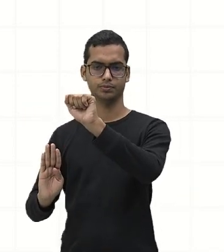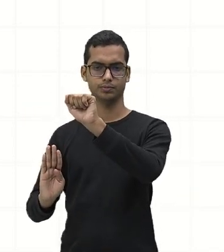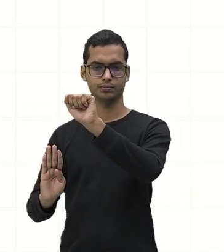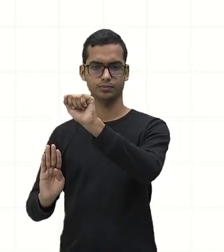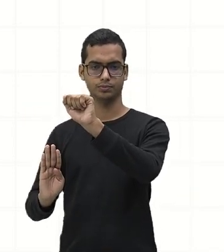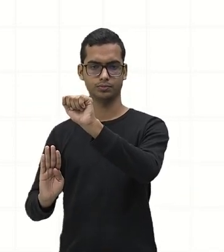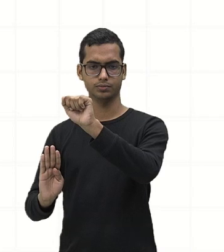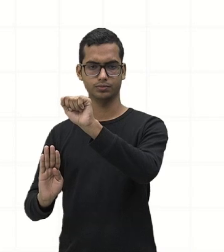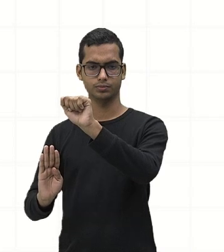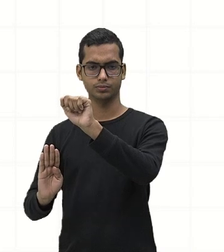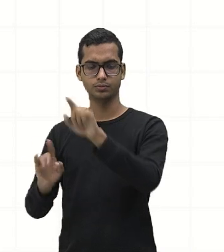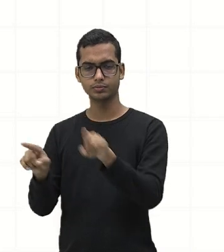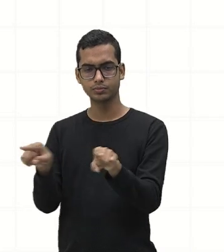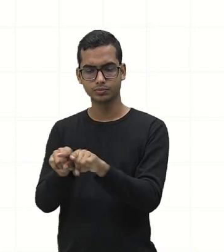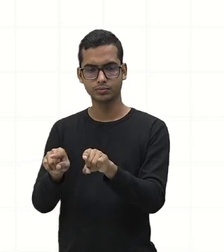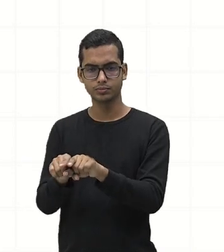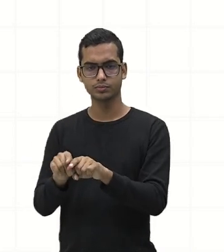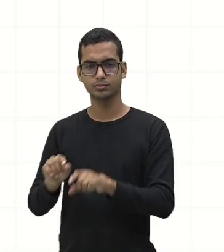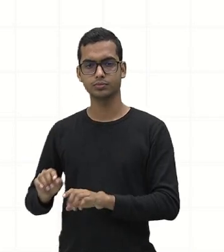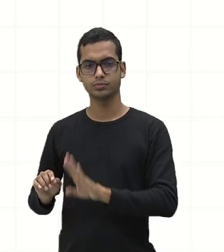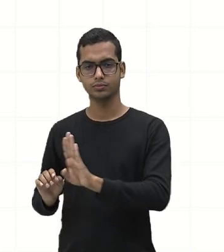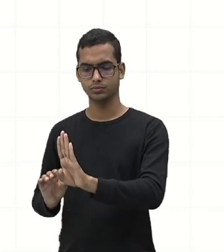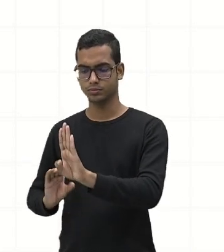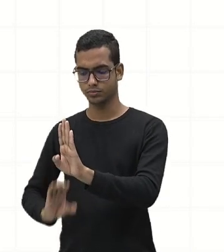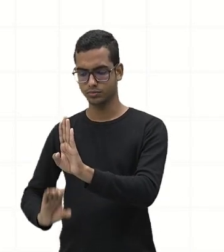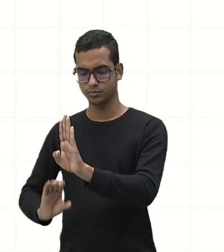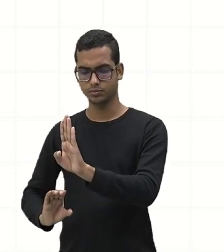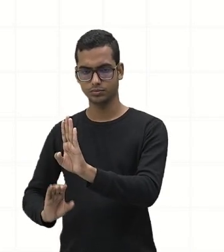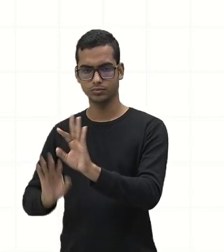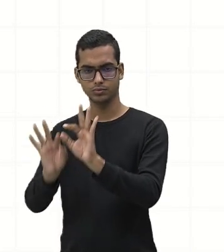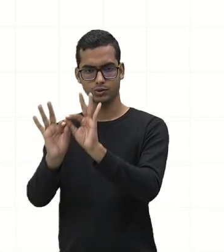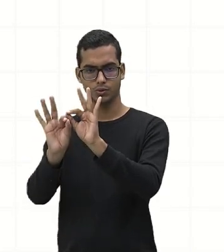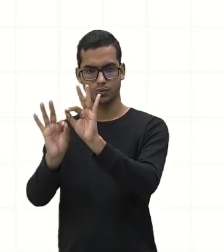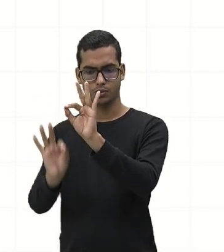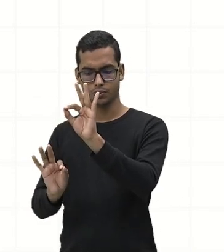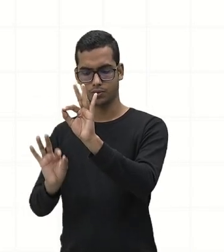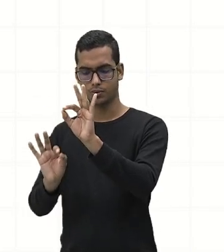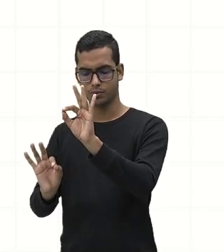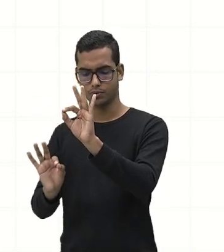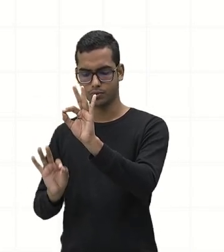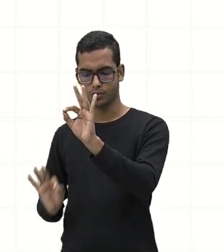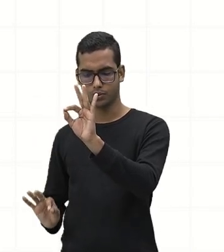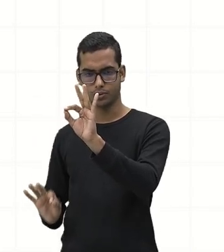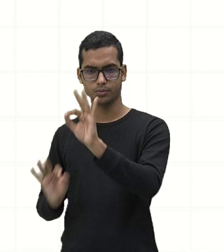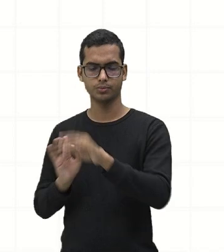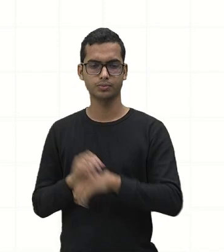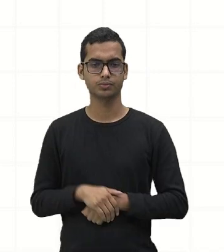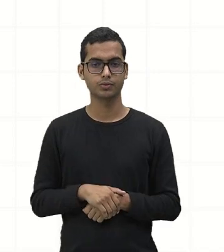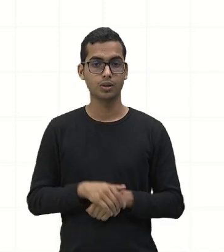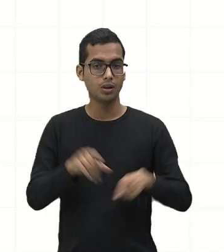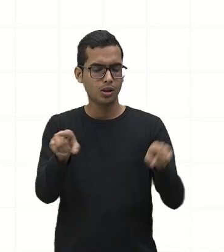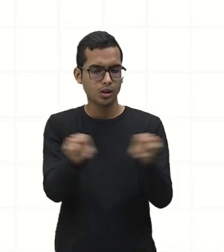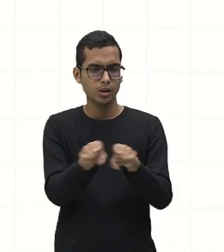verde, beleza? Assim como essa distância em